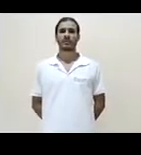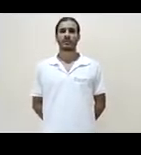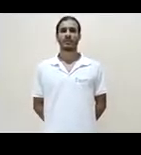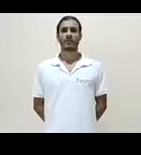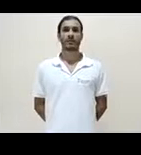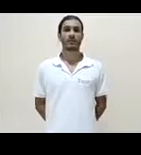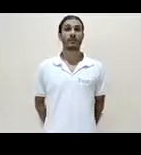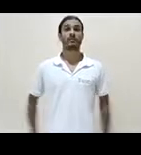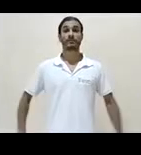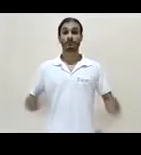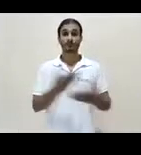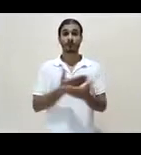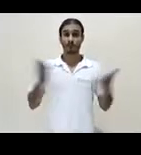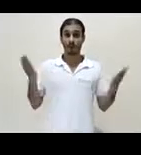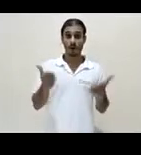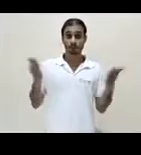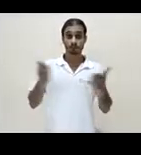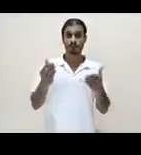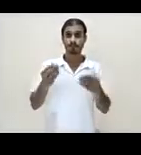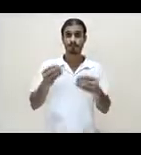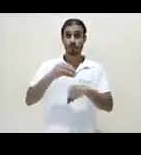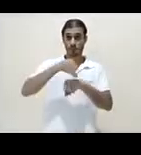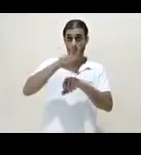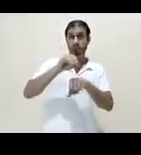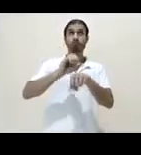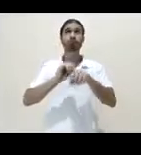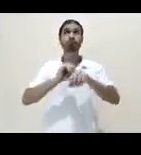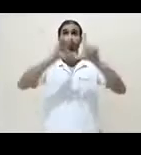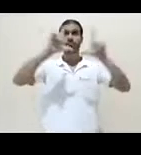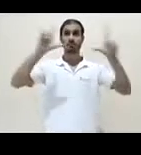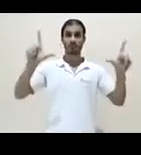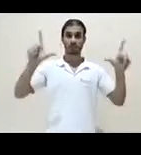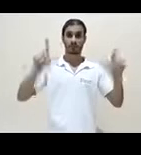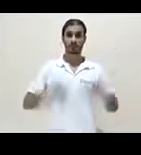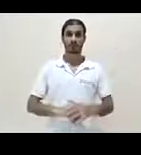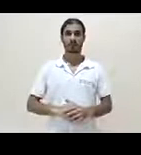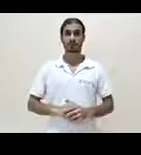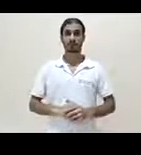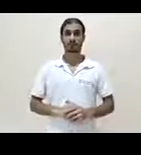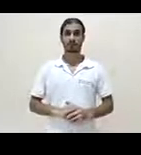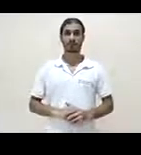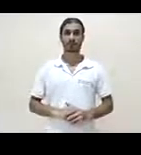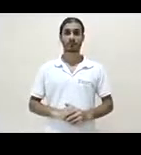Aí vocês me dão um retorno aí se está tudo certinho. Peraí.